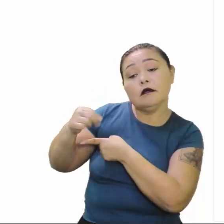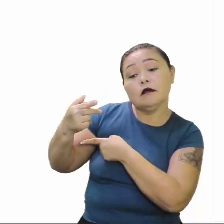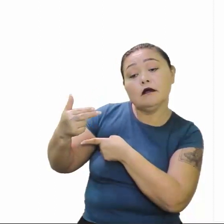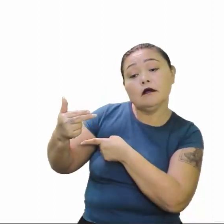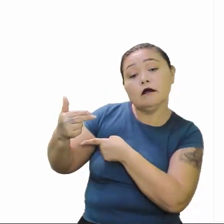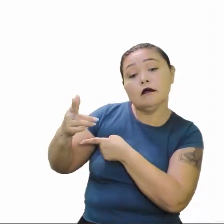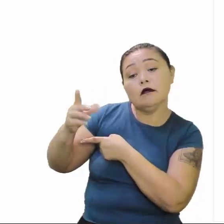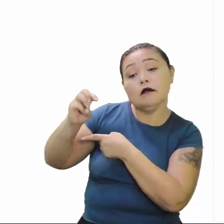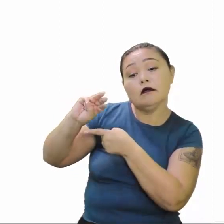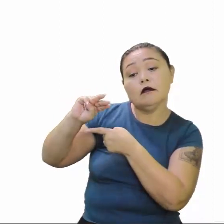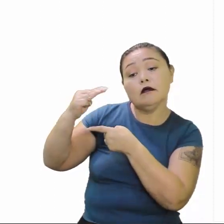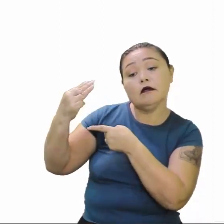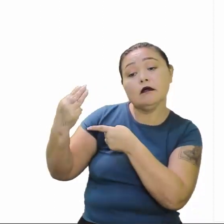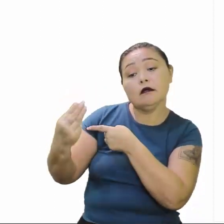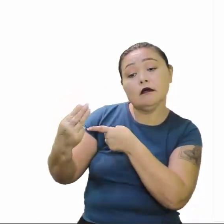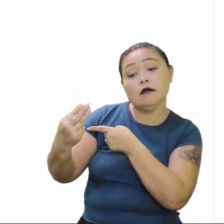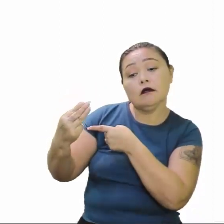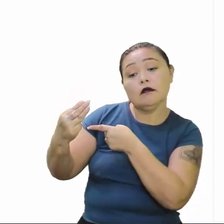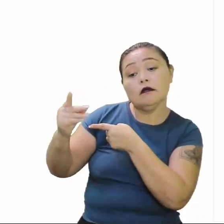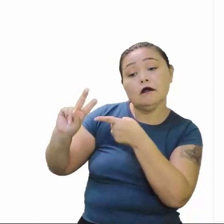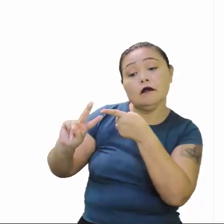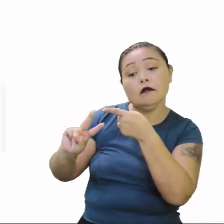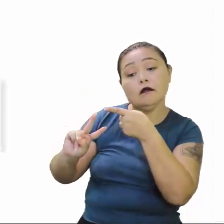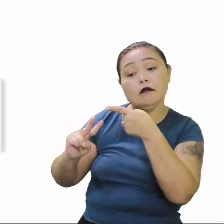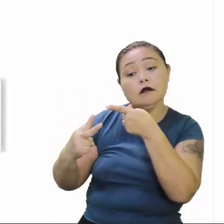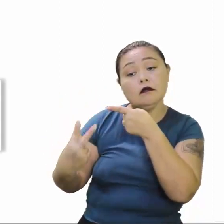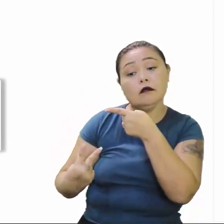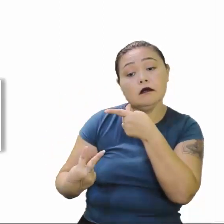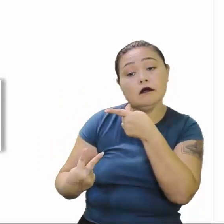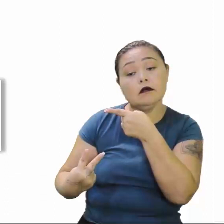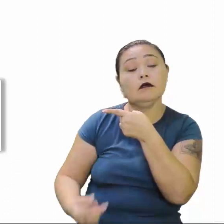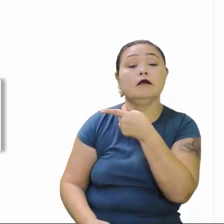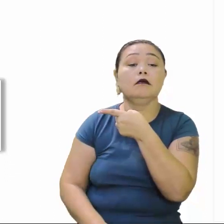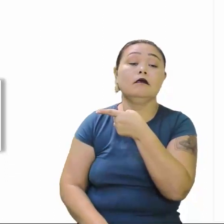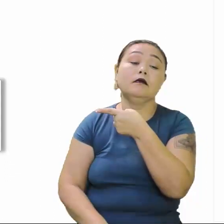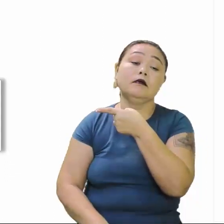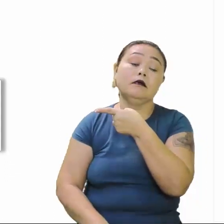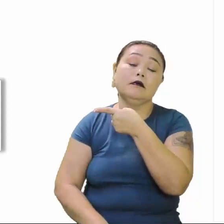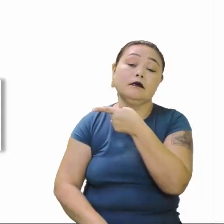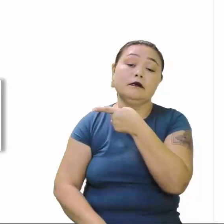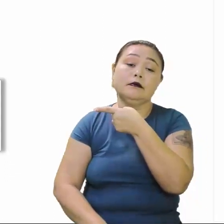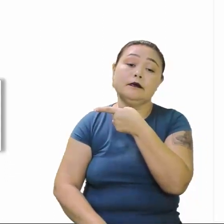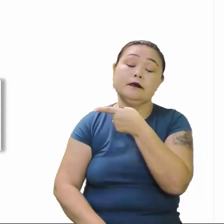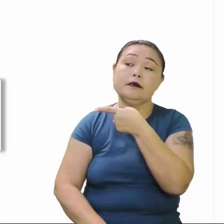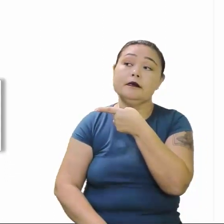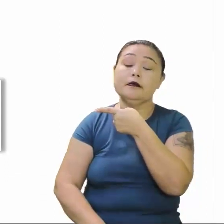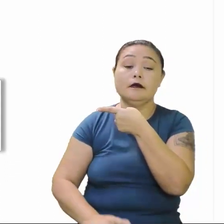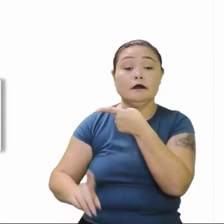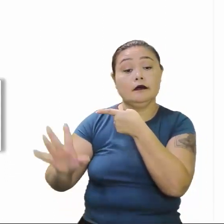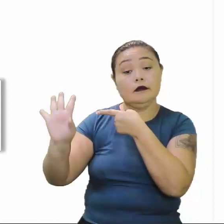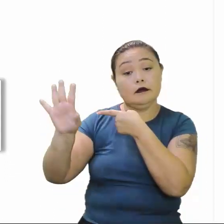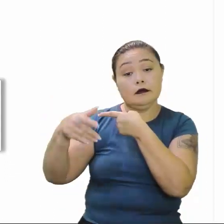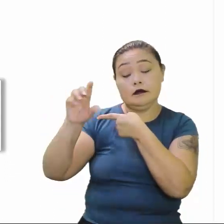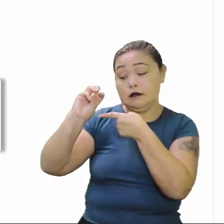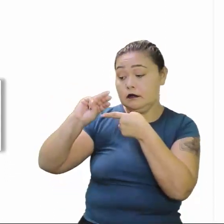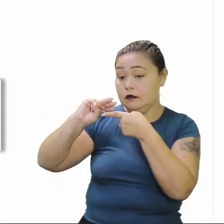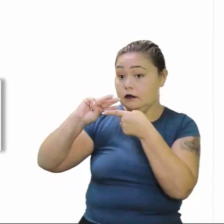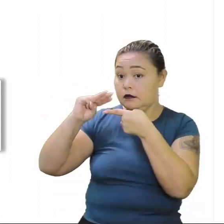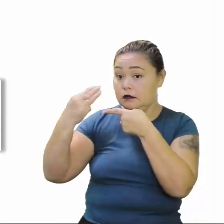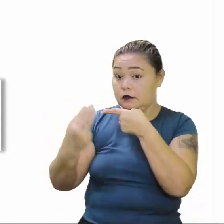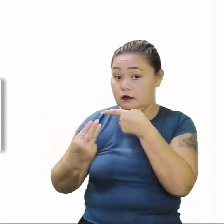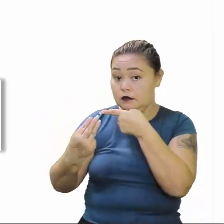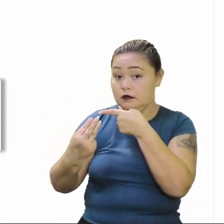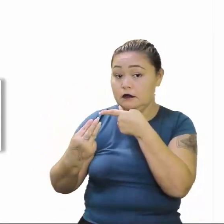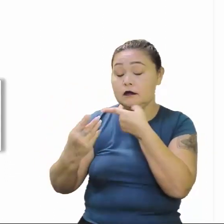igual a massa sobre volume. A massa você pode